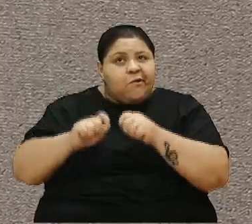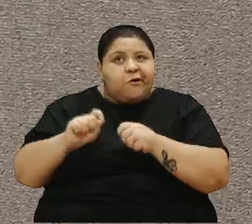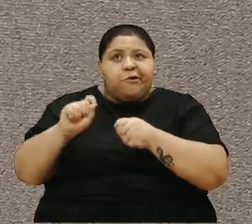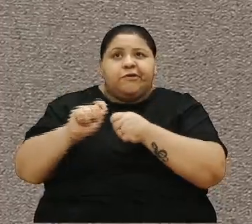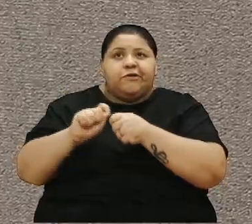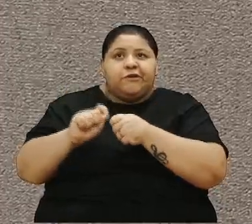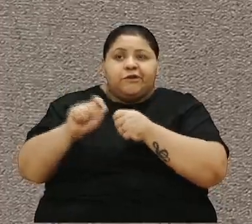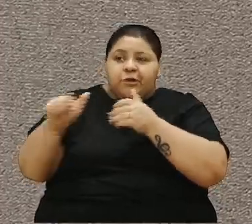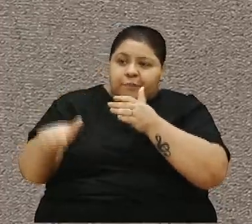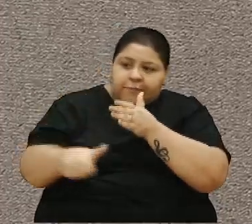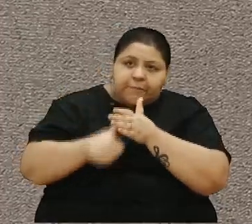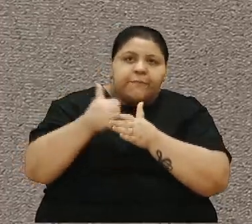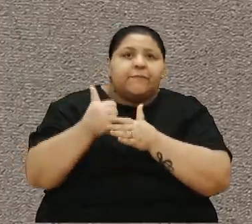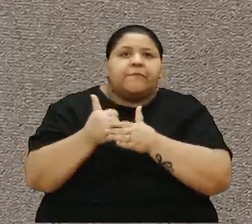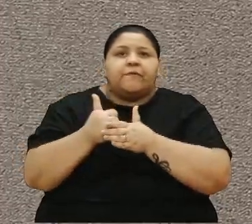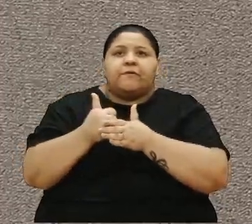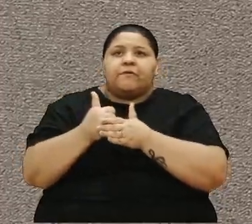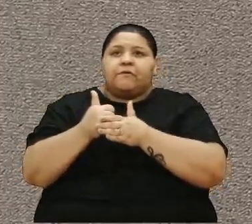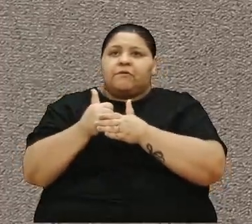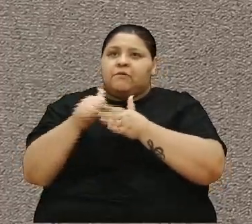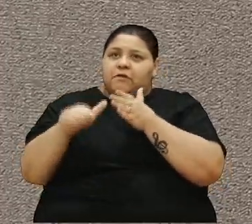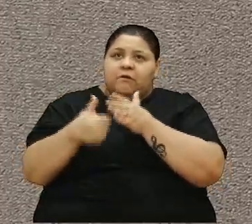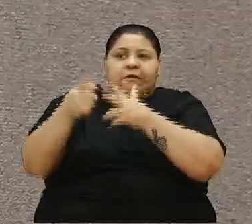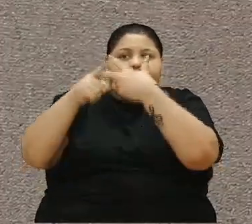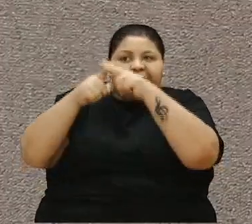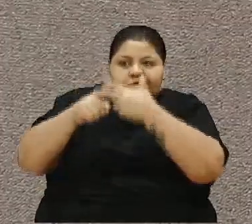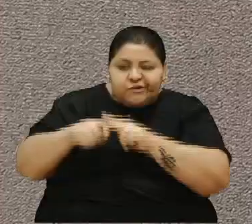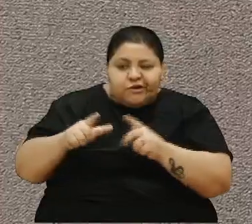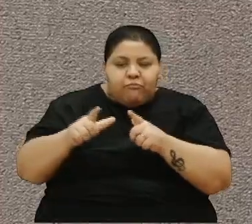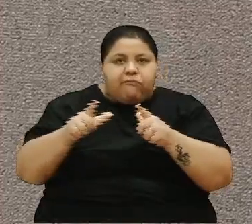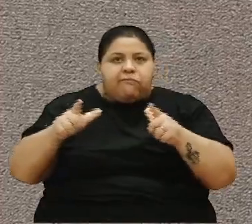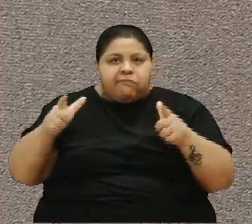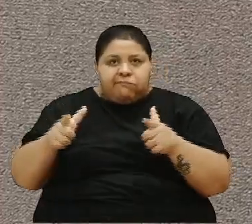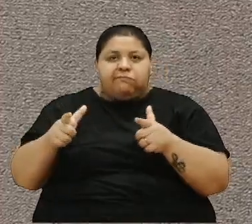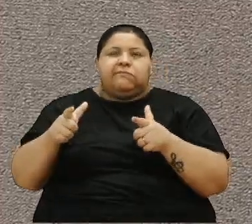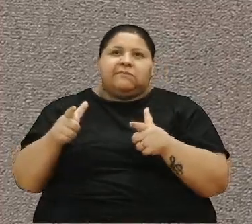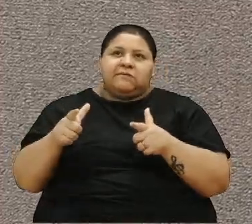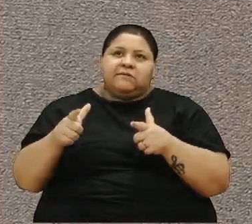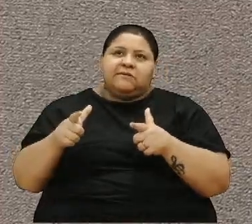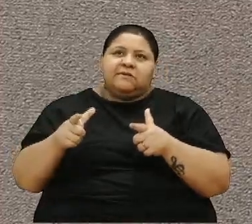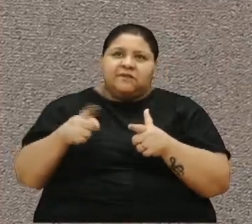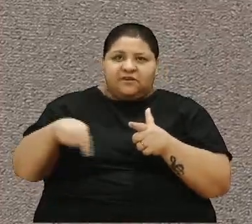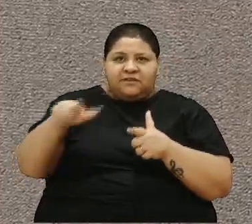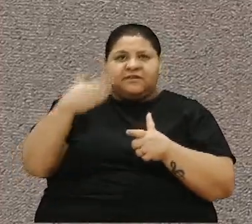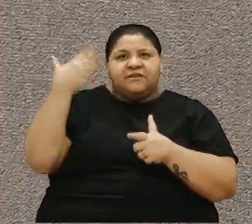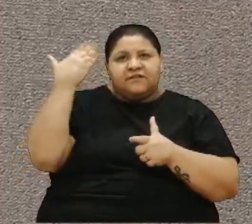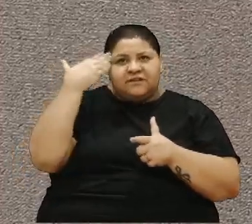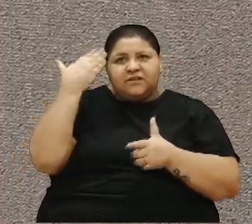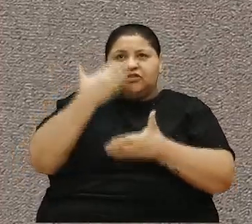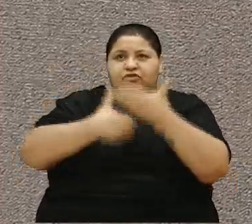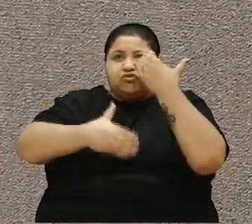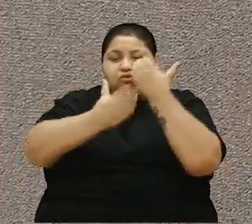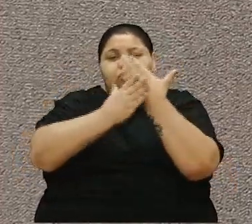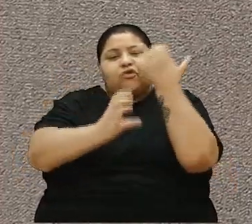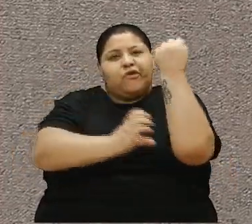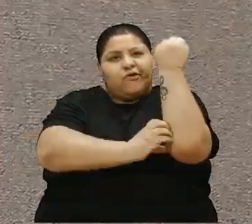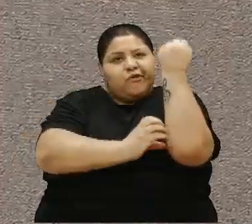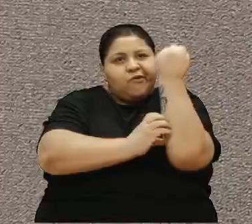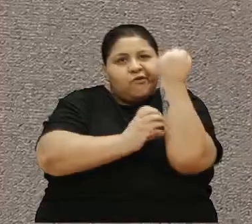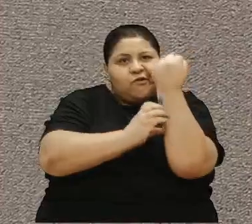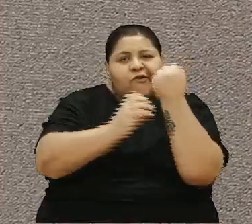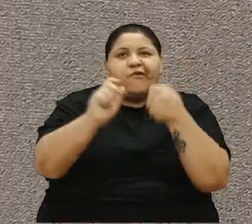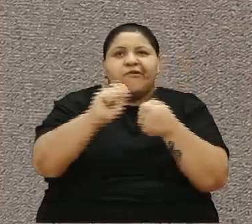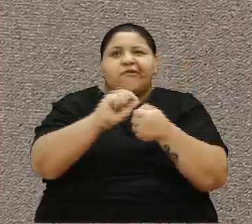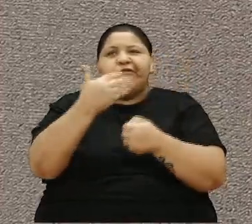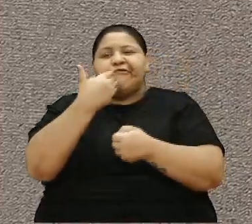qualquer melhoria, qualquer benfeitoria, qualquer ampliação, a gente sabe de todo o processo que vai ter que fazer essa